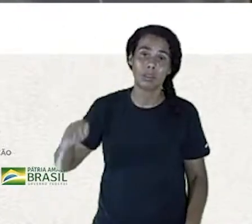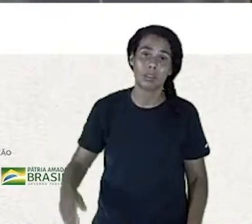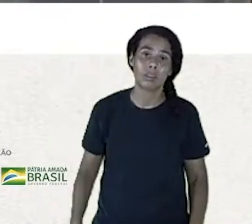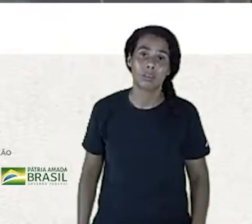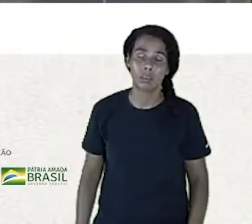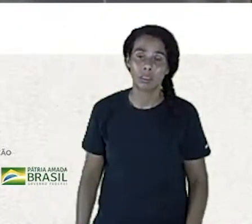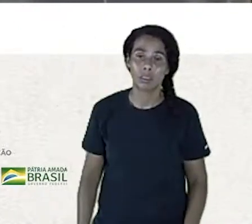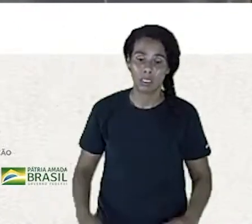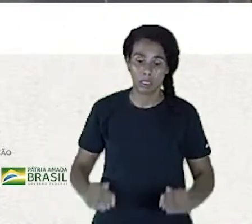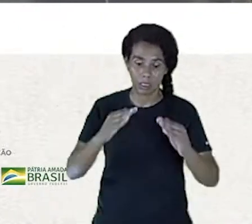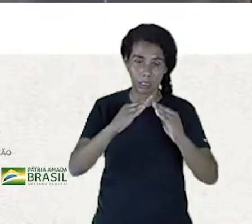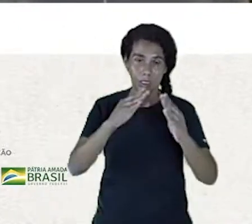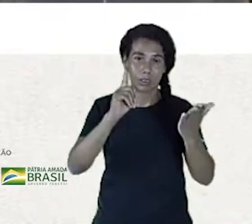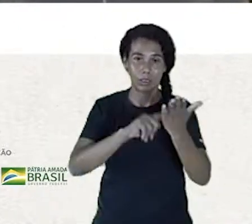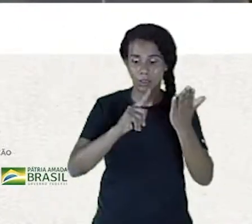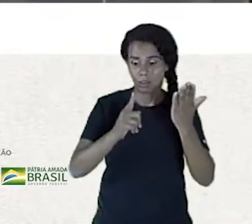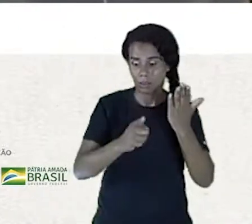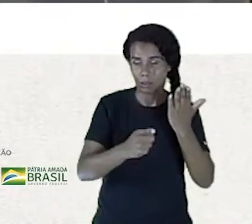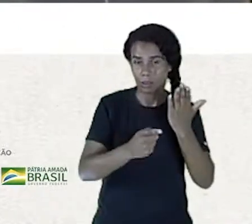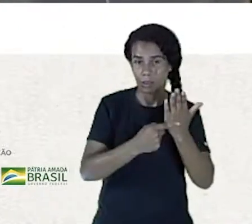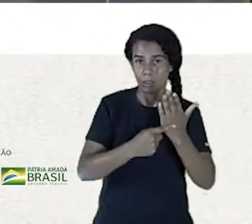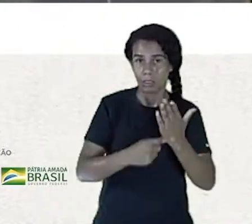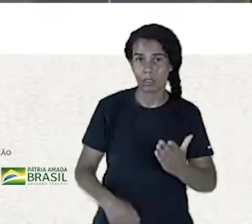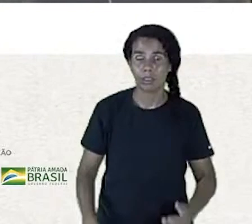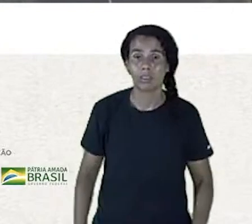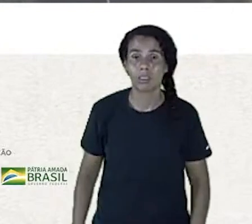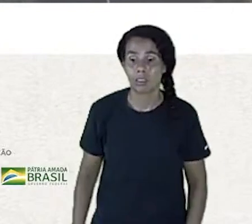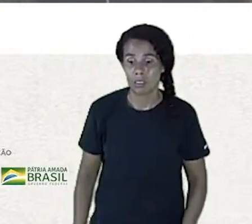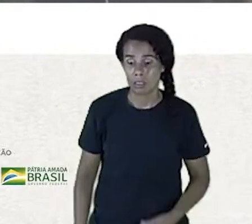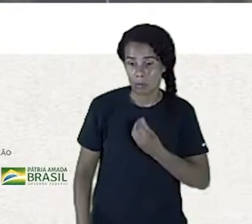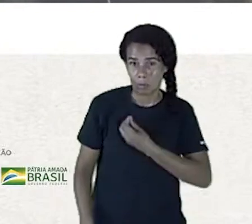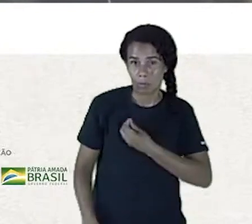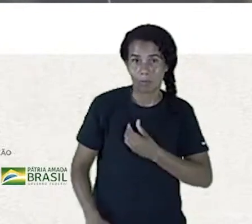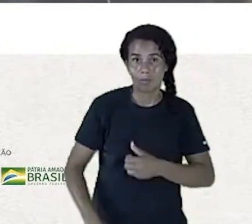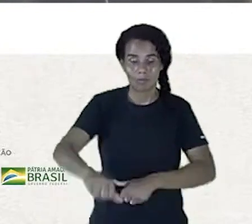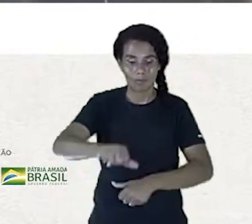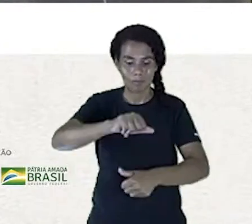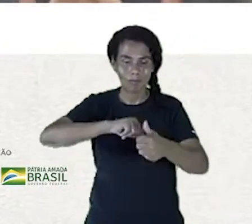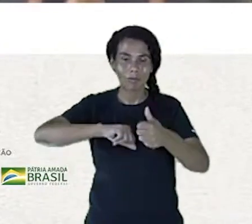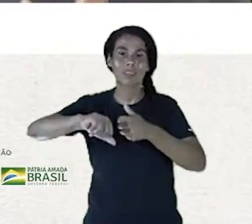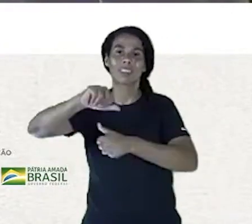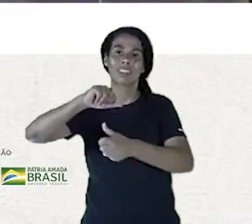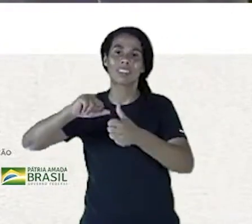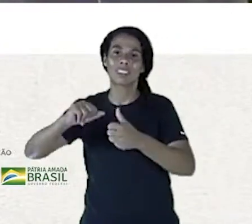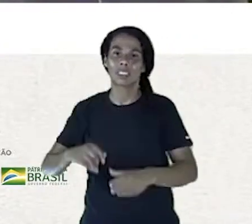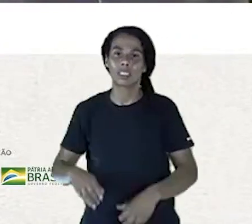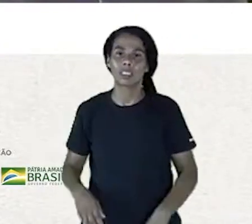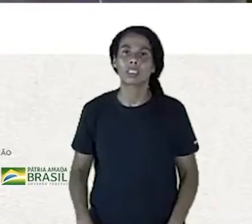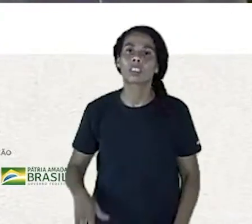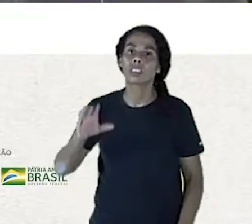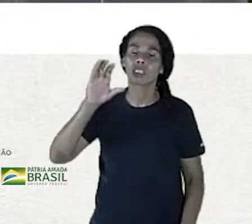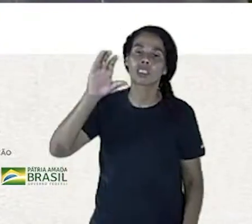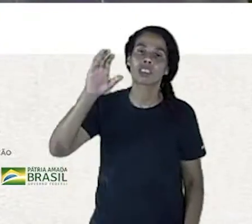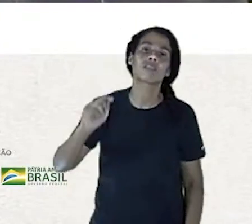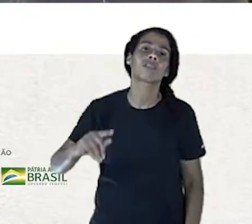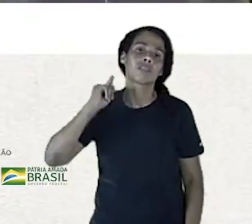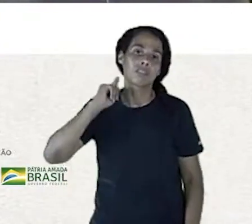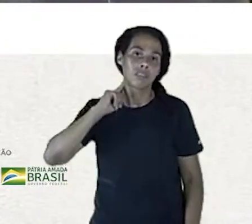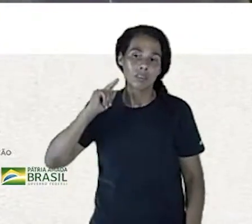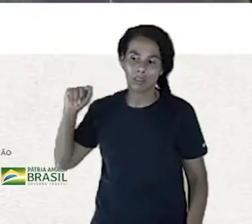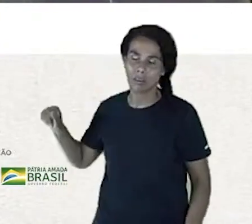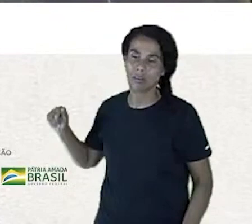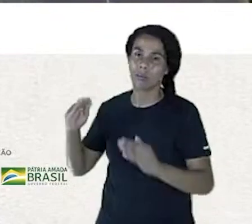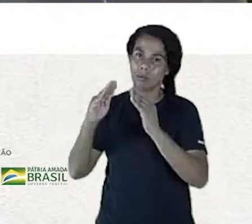situação grave lá na beira do rio. Então, a gente tem dado trocado com eles porque